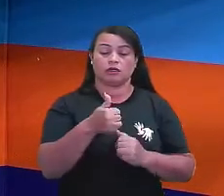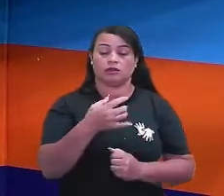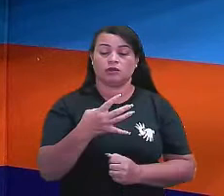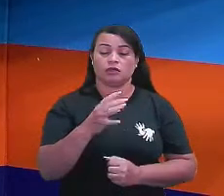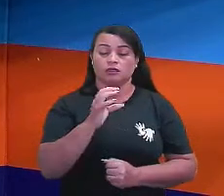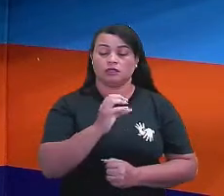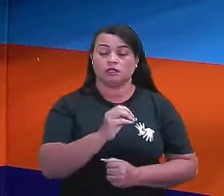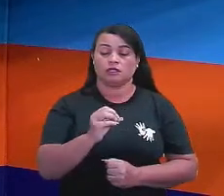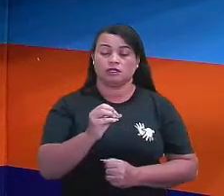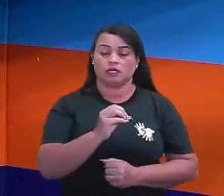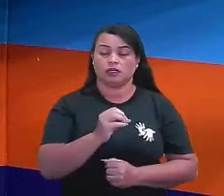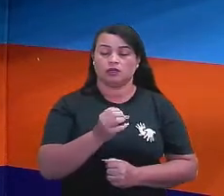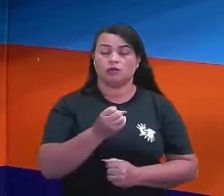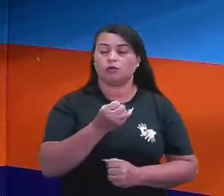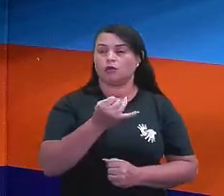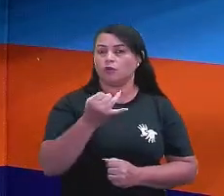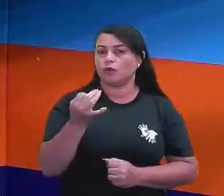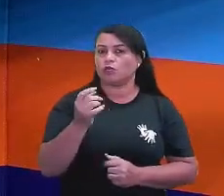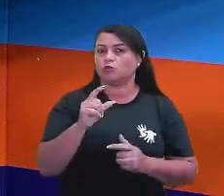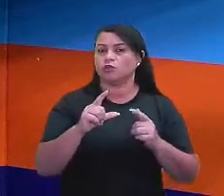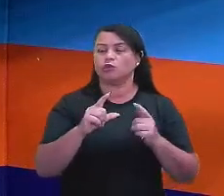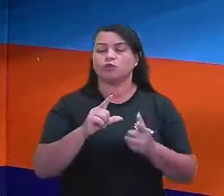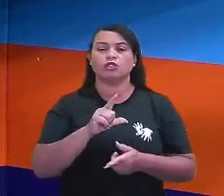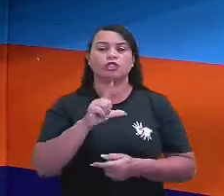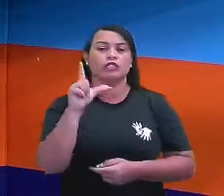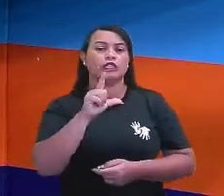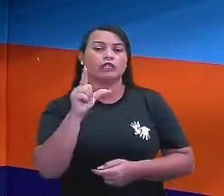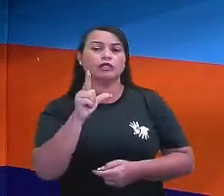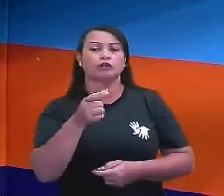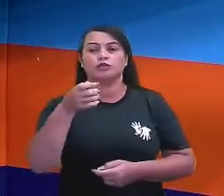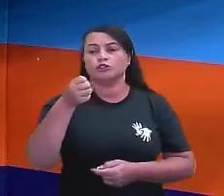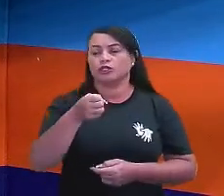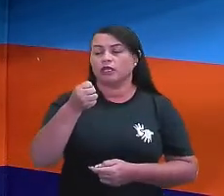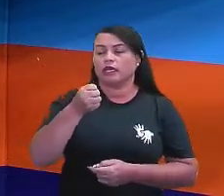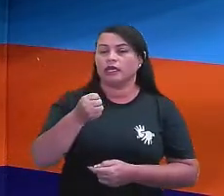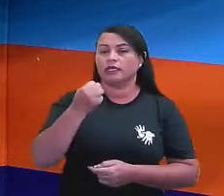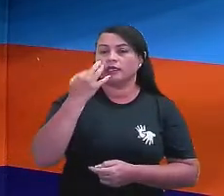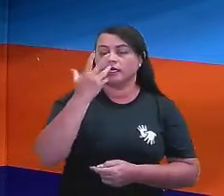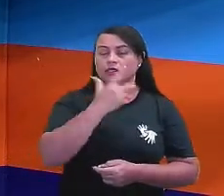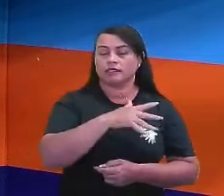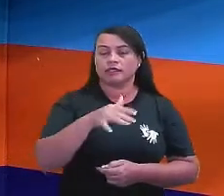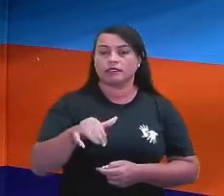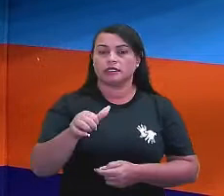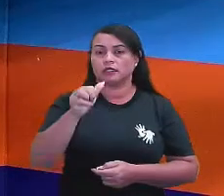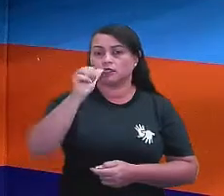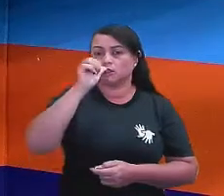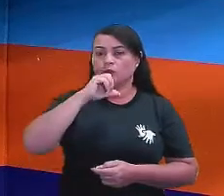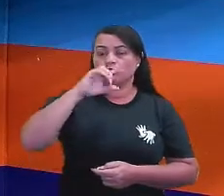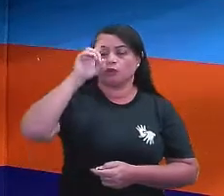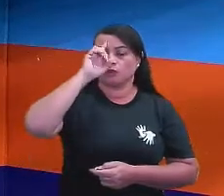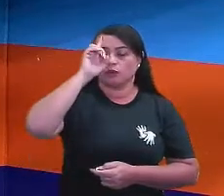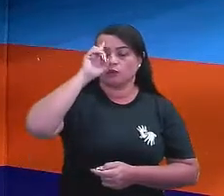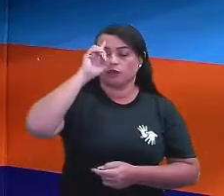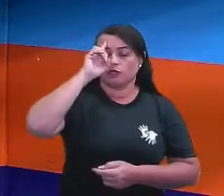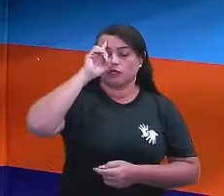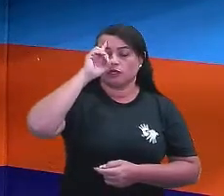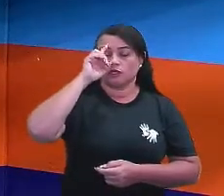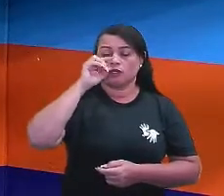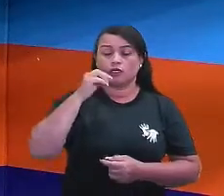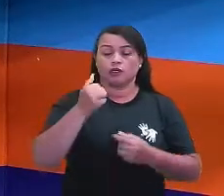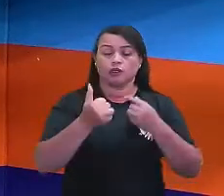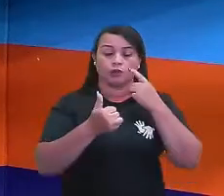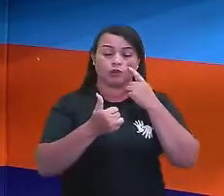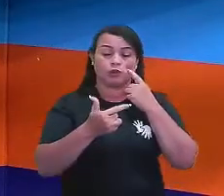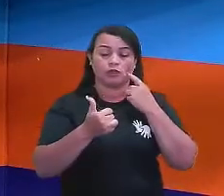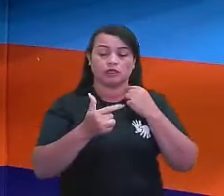Então, quantos litros de leite, né, as crianças consomem por dia, né, diariamente? Elas vão consumir